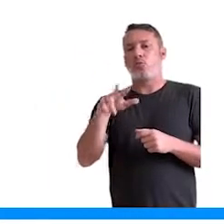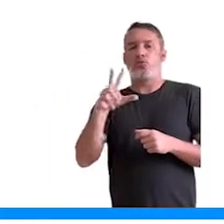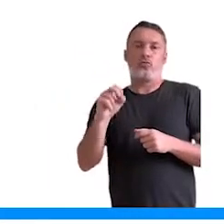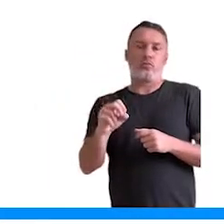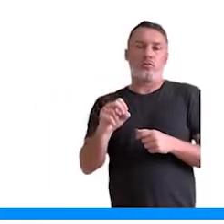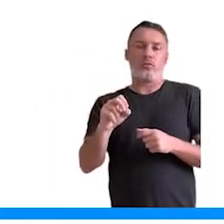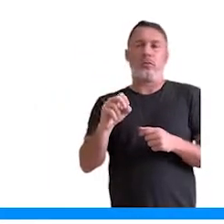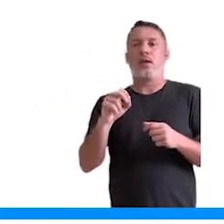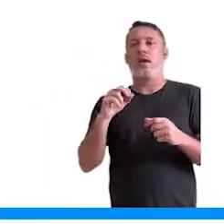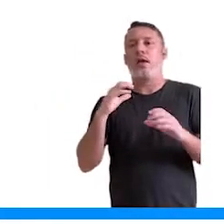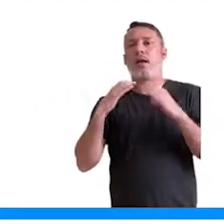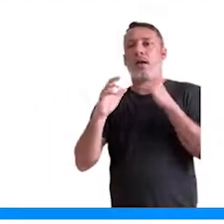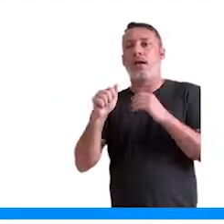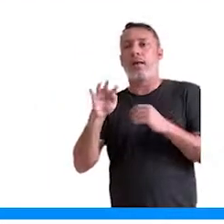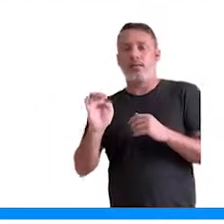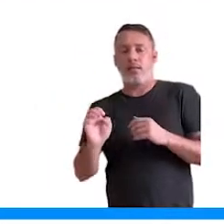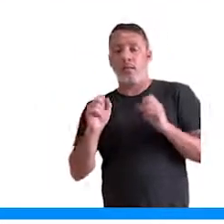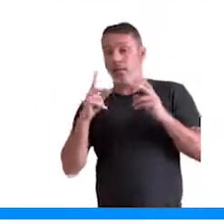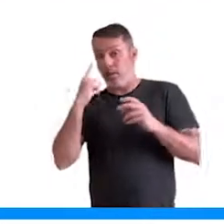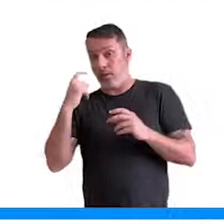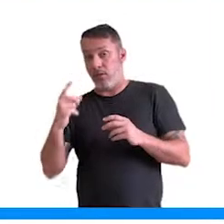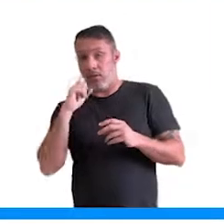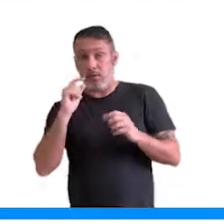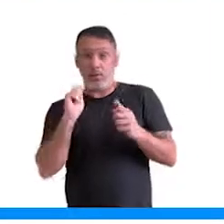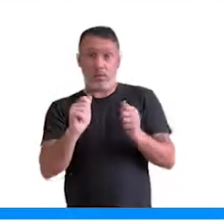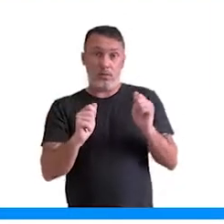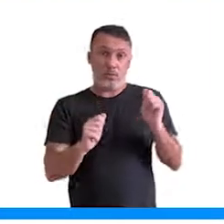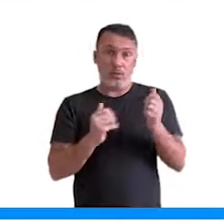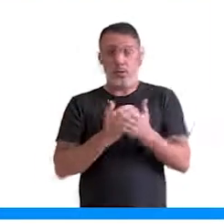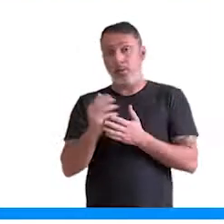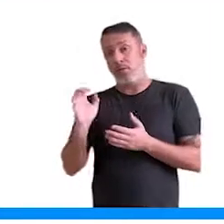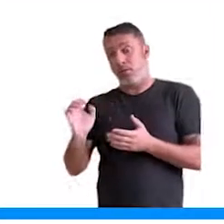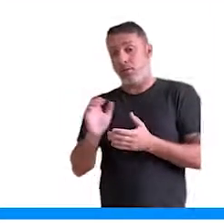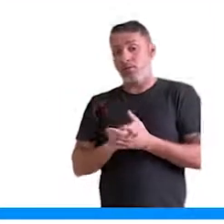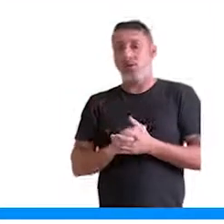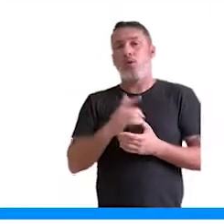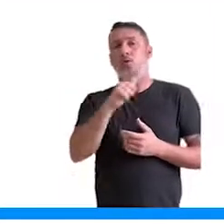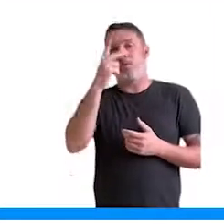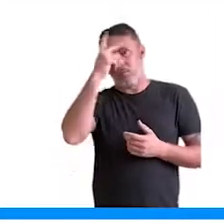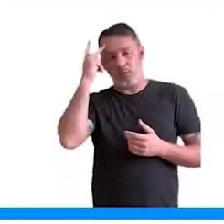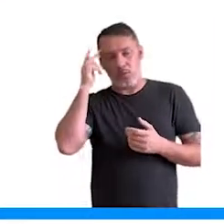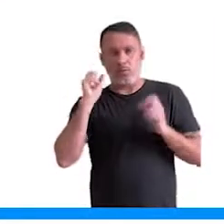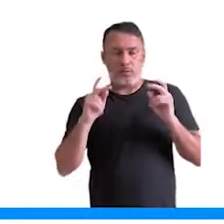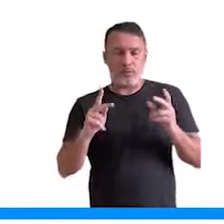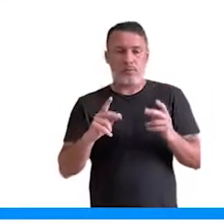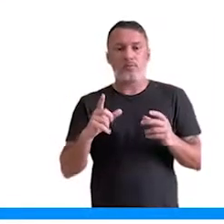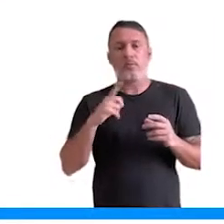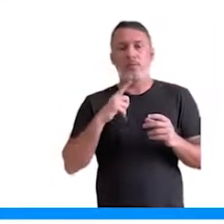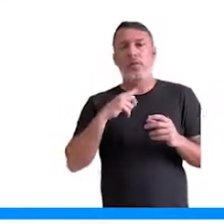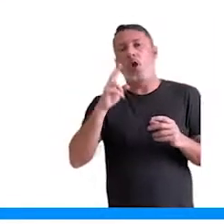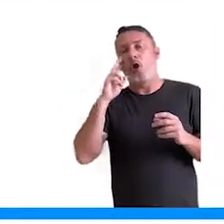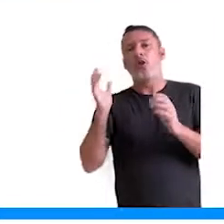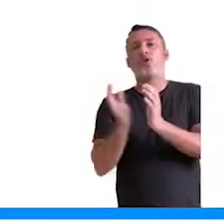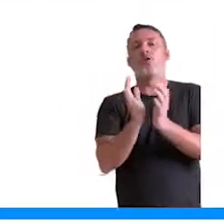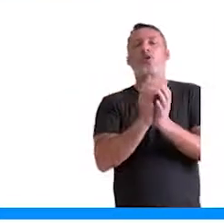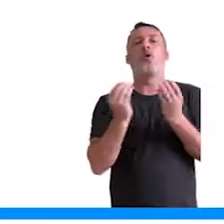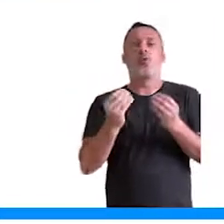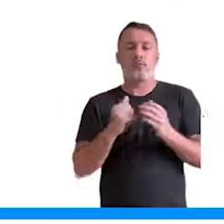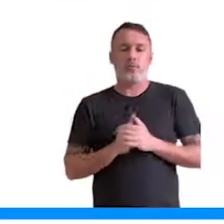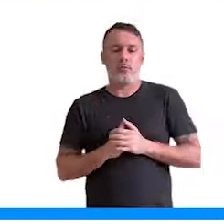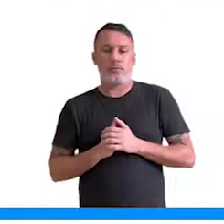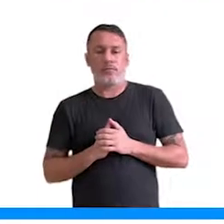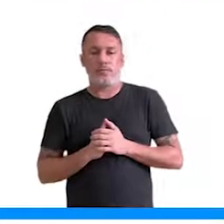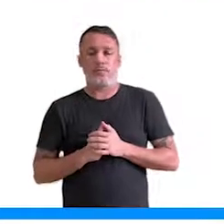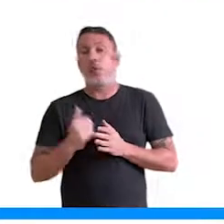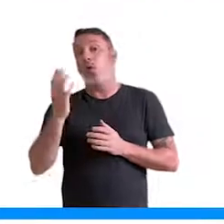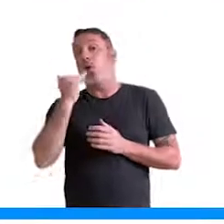subjuntivo cantem. Bien? Olha que interessante. Começa com A e vai para E. nas outras pessoas. Bien? E vamos ver os outros agora,